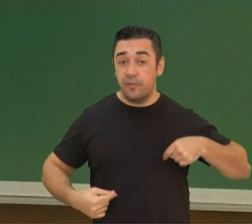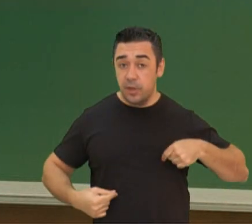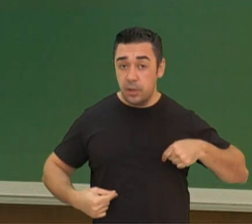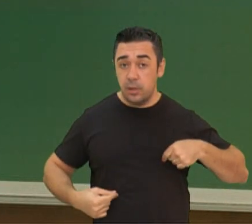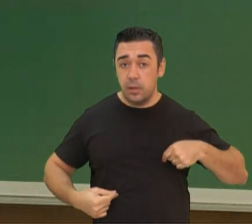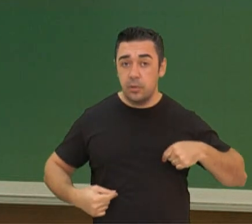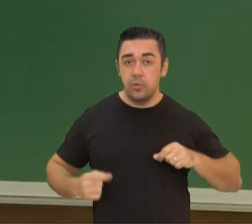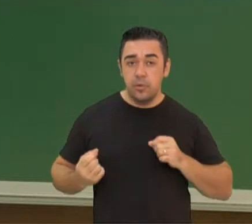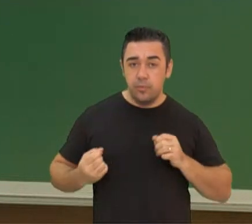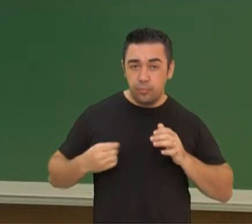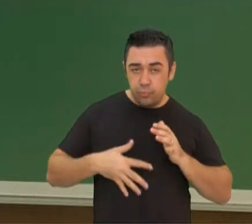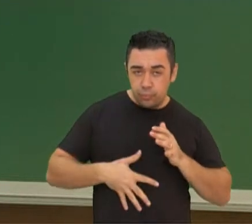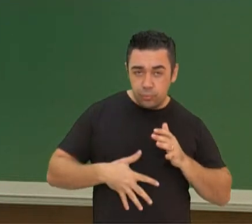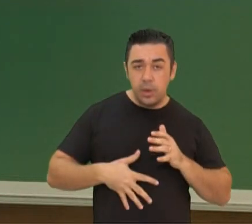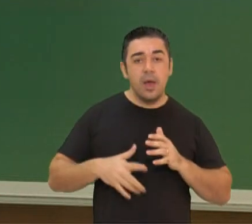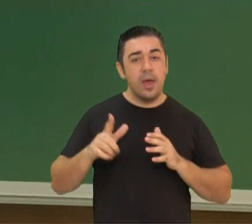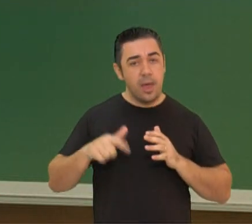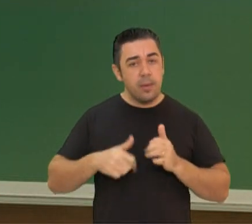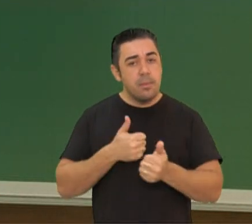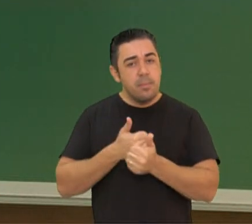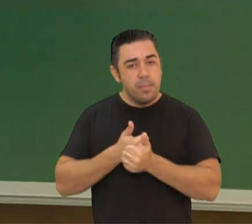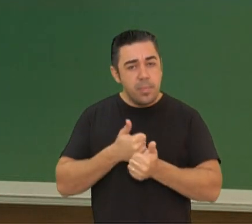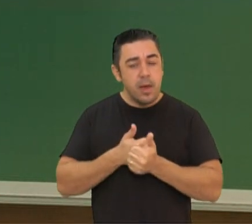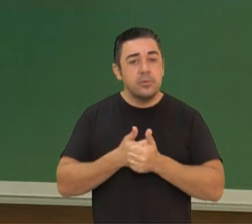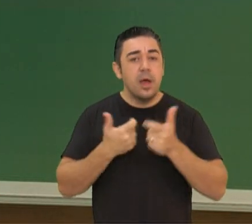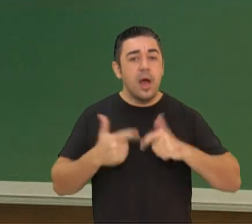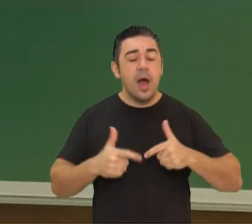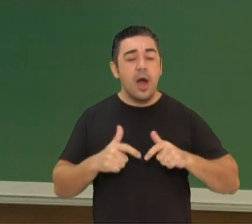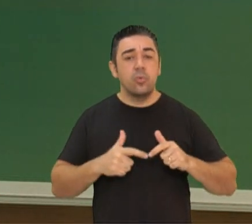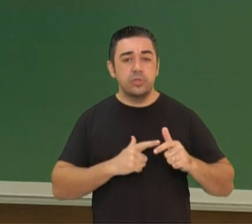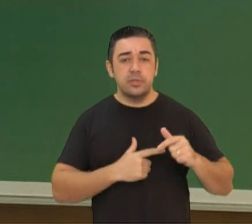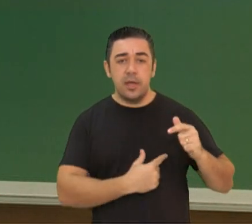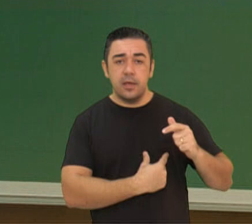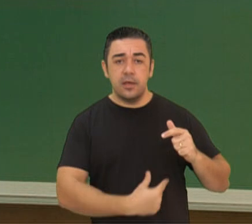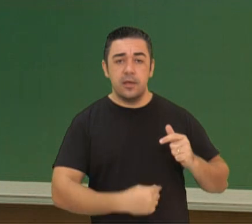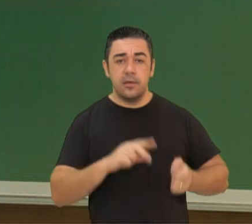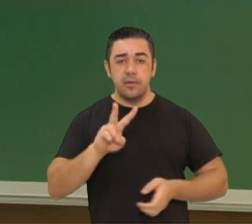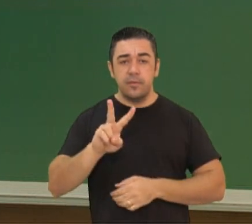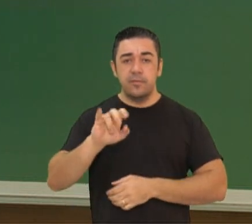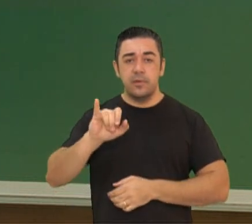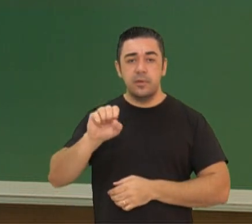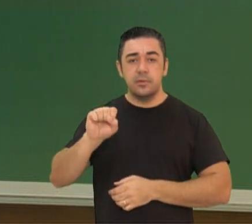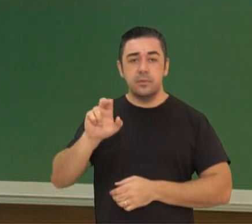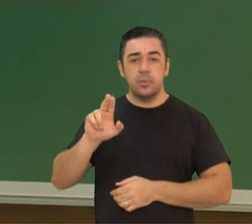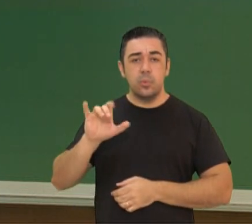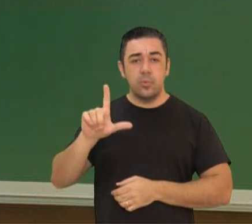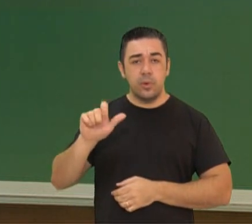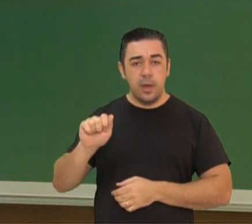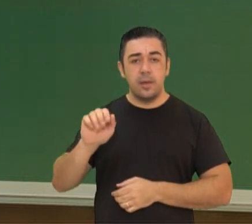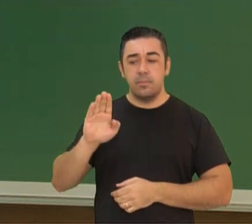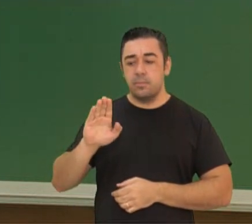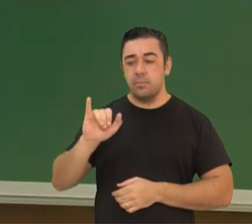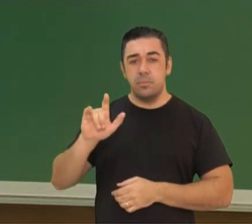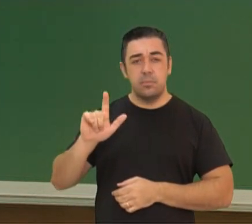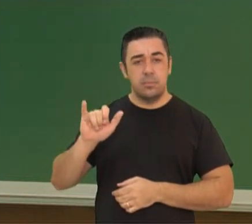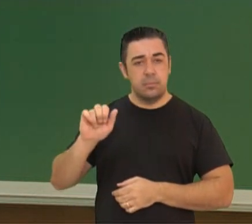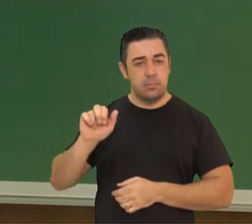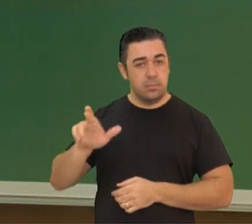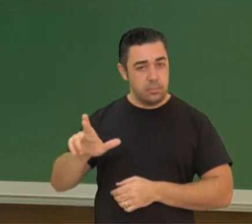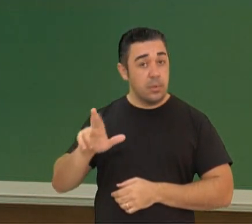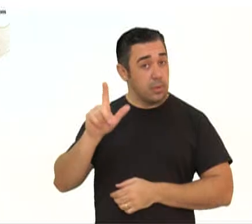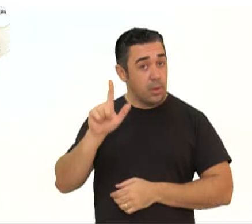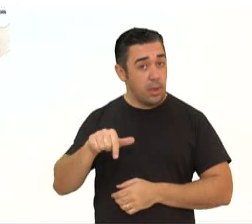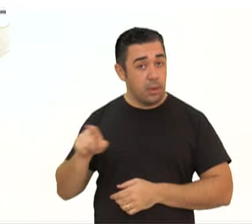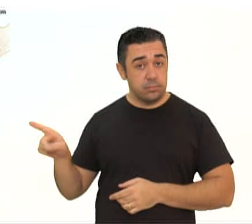vai ficar armazenado lá na vesícula biliar. Estão lembrados disso? Então é essa região